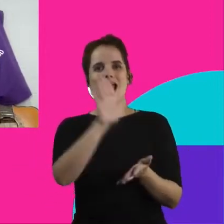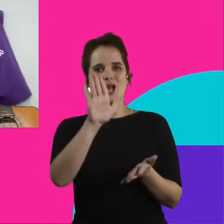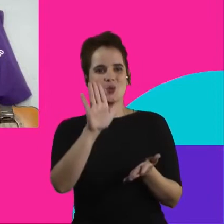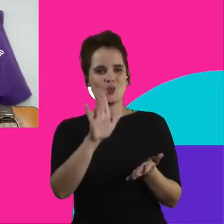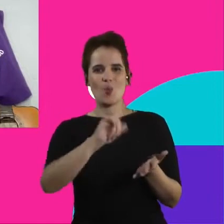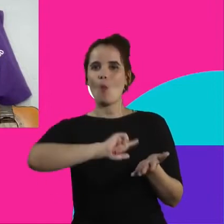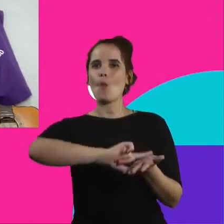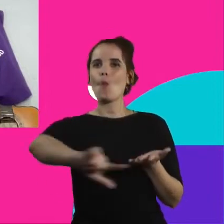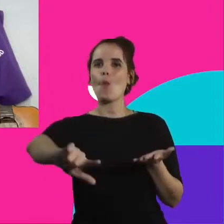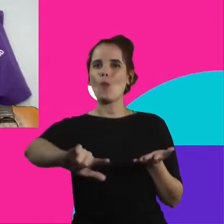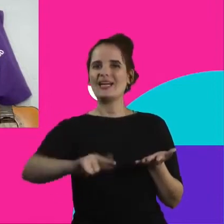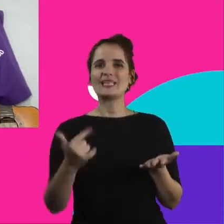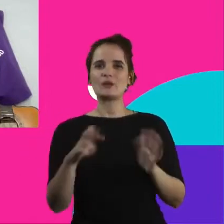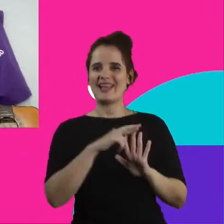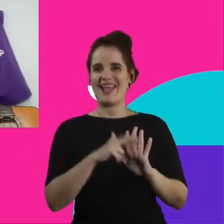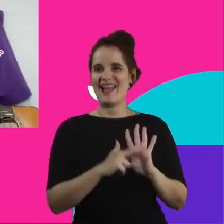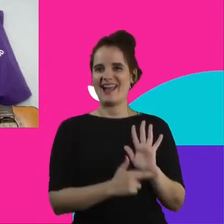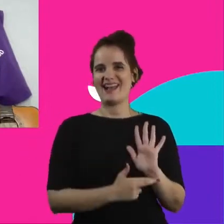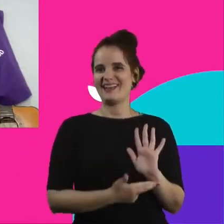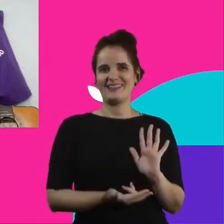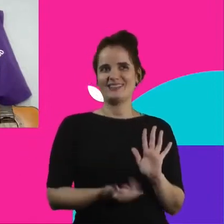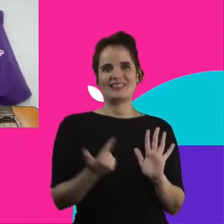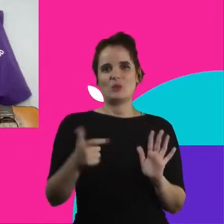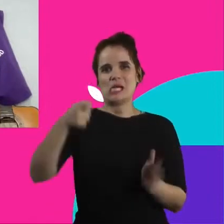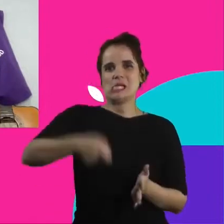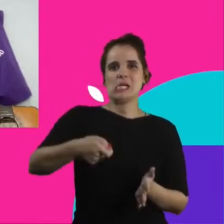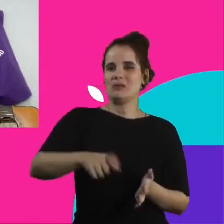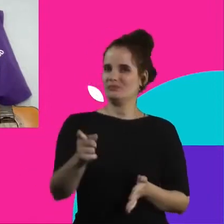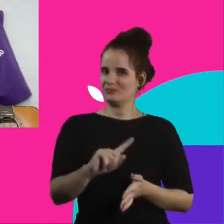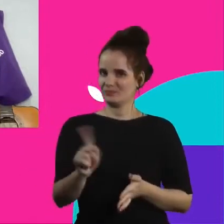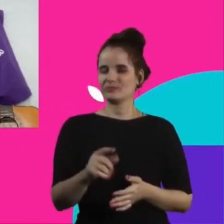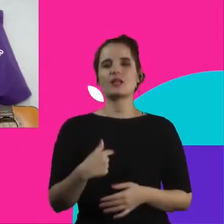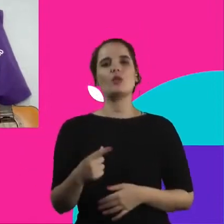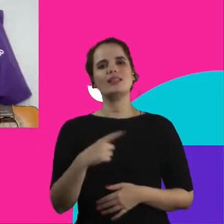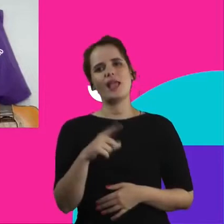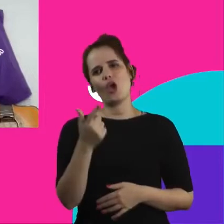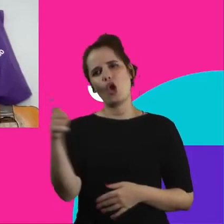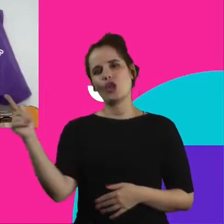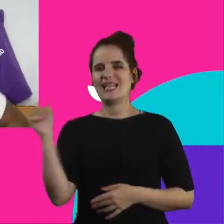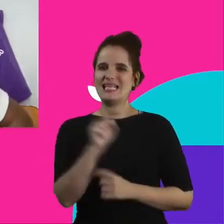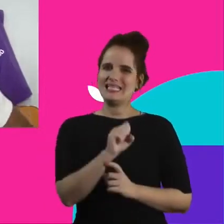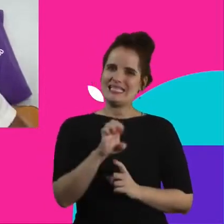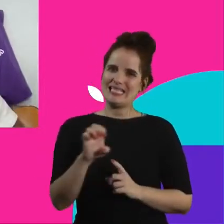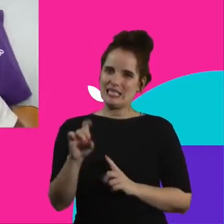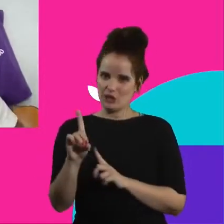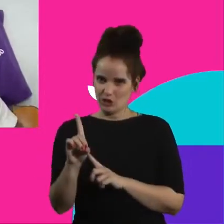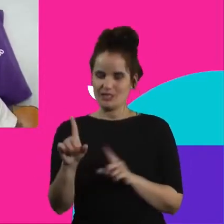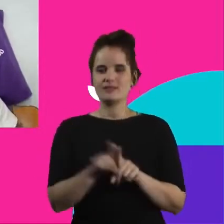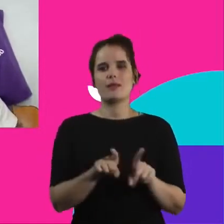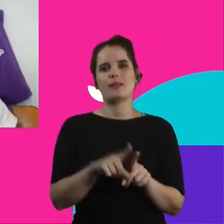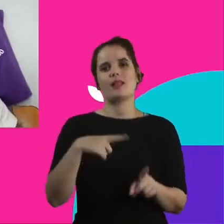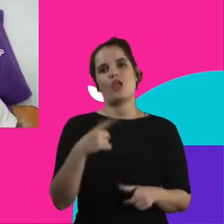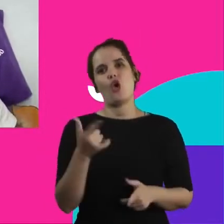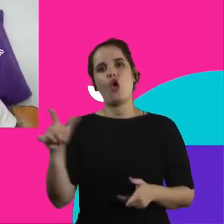as regras do jogo, né? Então tem muito ainda, tanto os seeds quanto outras moedas que têm essa proposta, tem muito ainda a aprender,